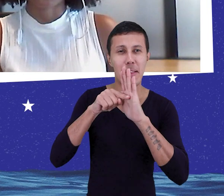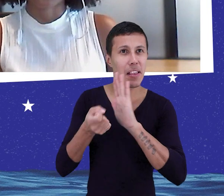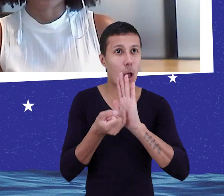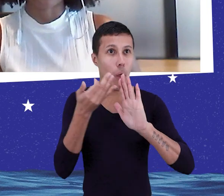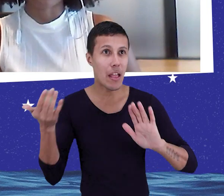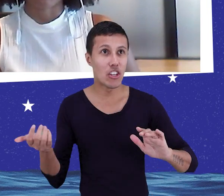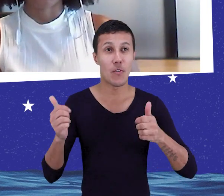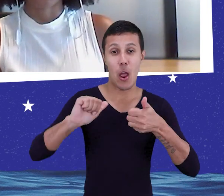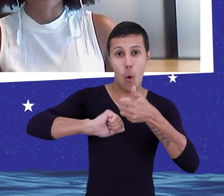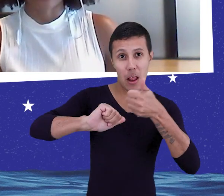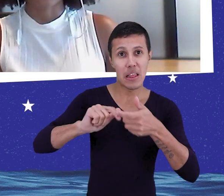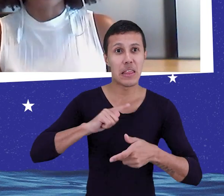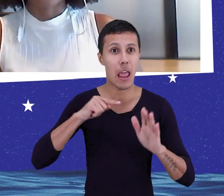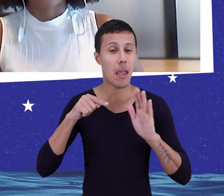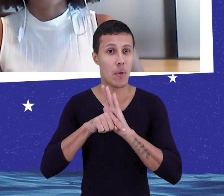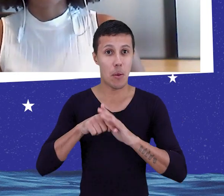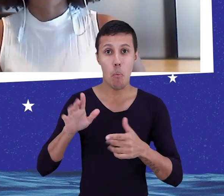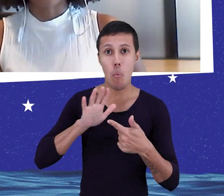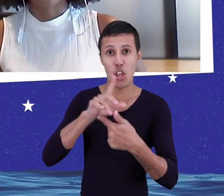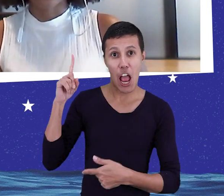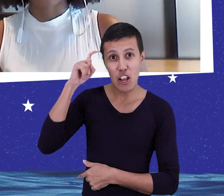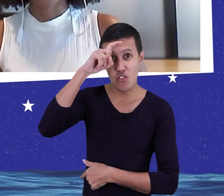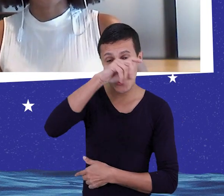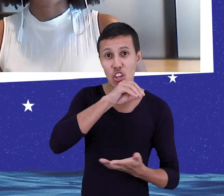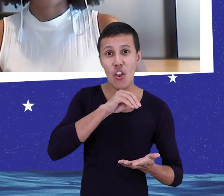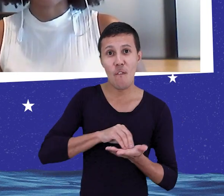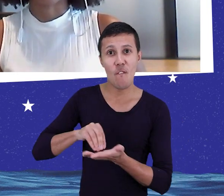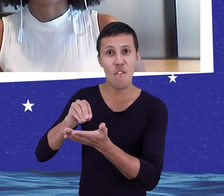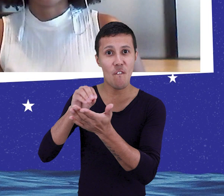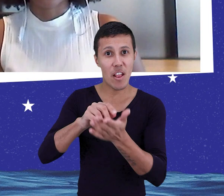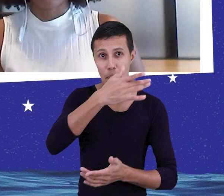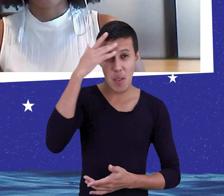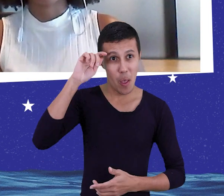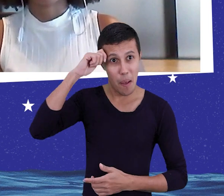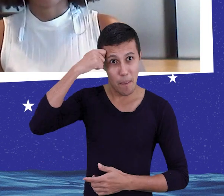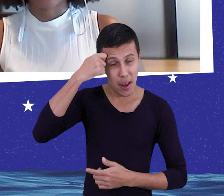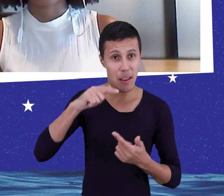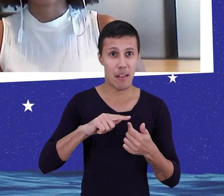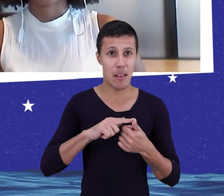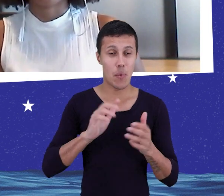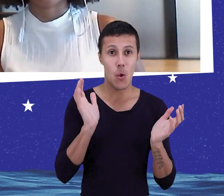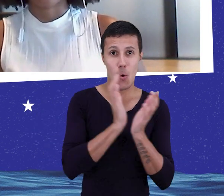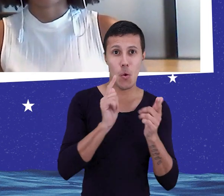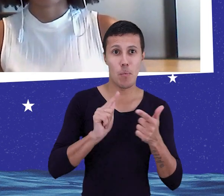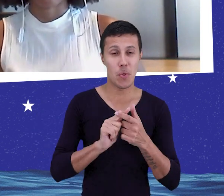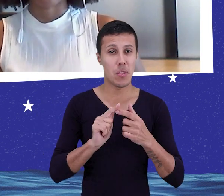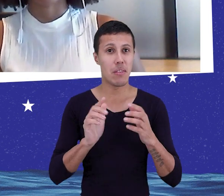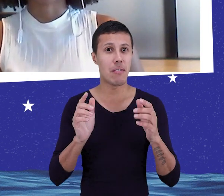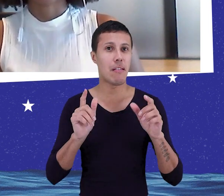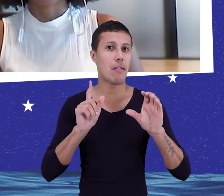e qualitativa sobre isso, você vê a dificuldade, né, de founders negros tendo equipe, tendo clientes, tendo